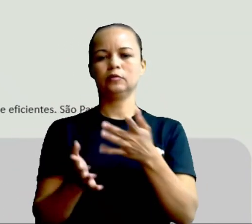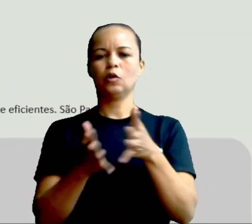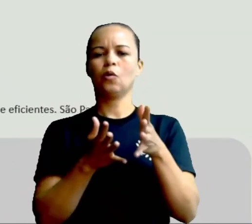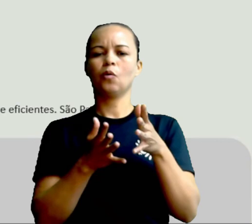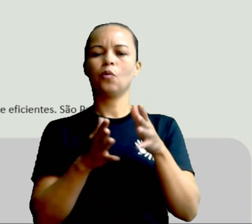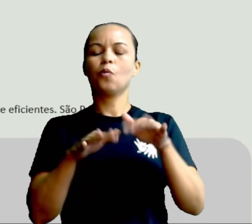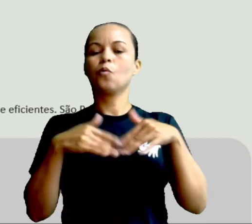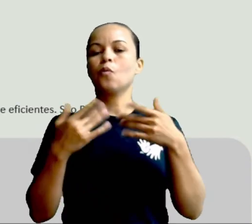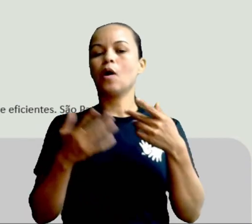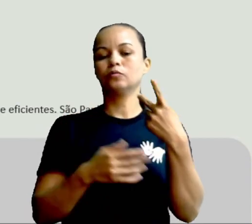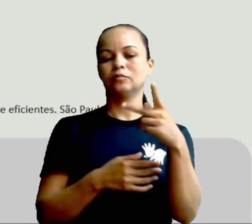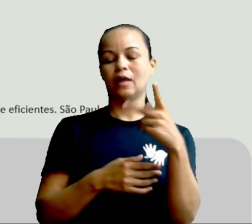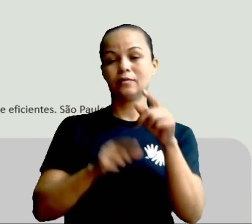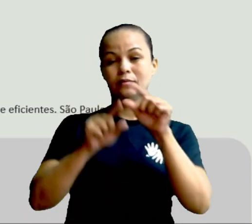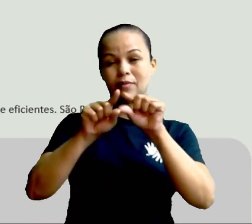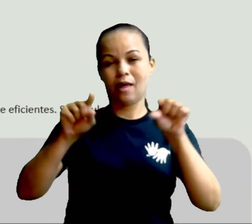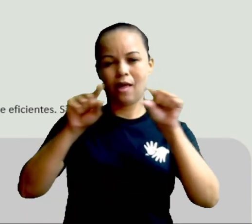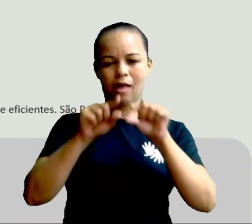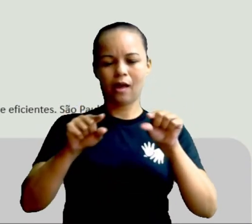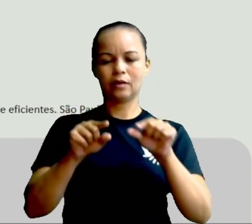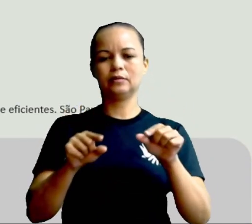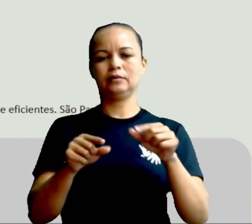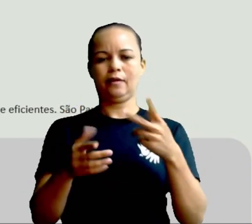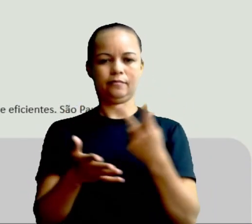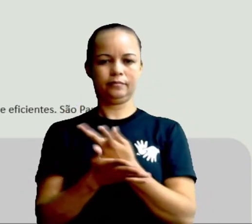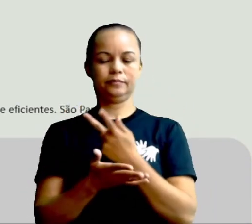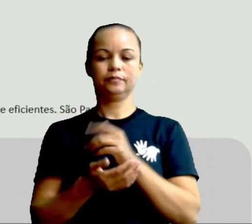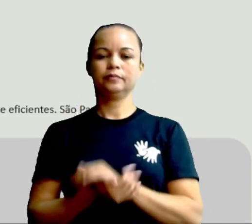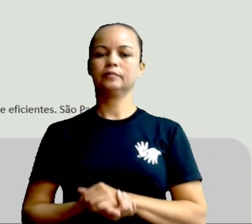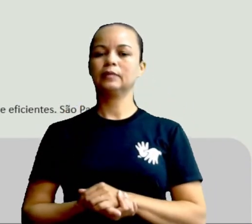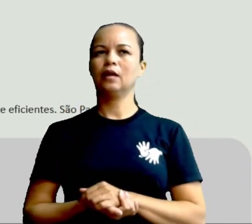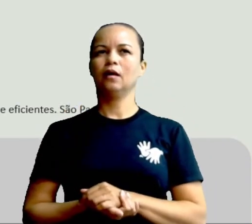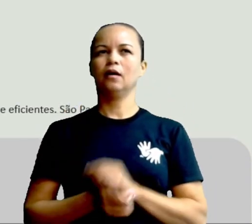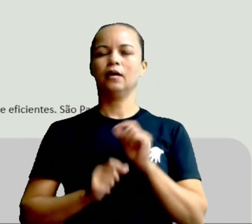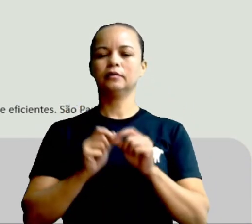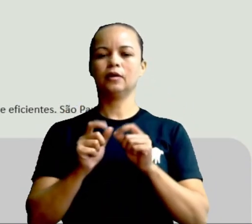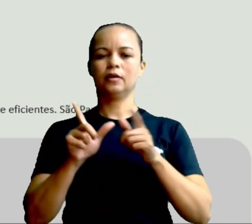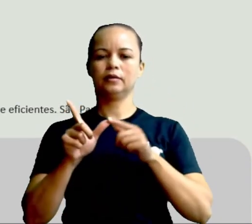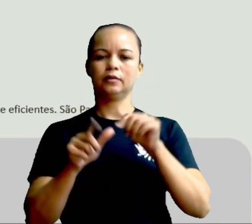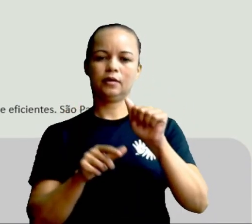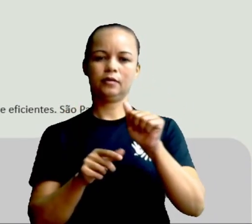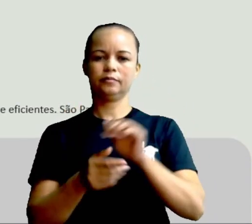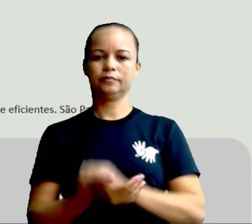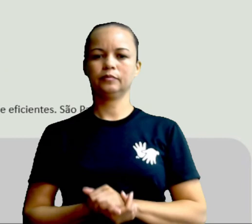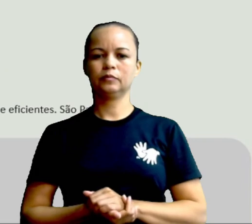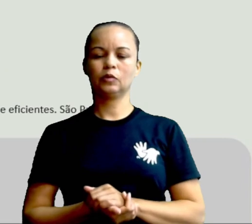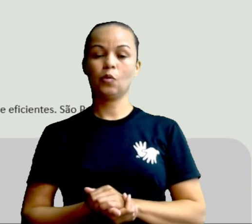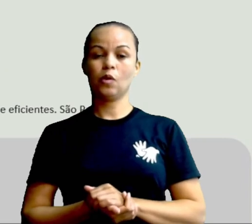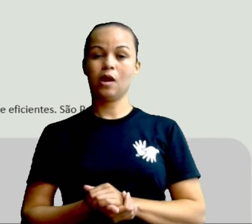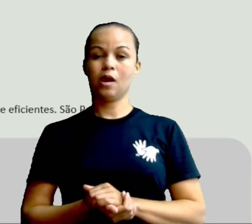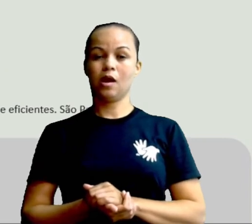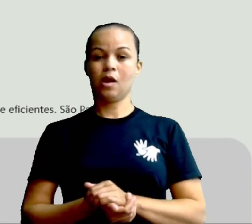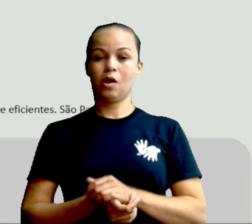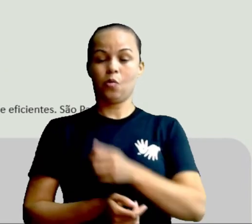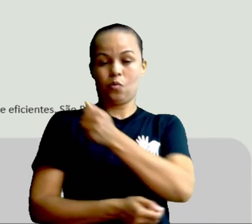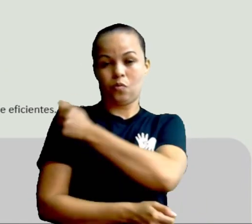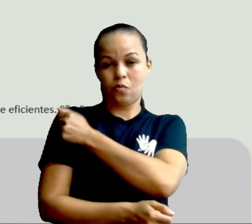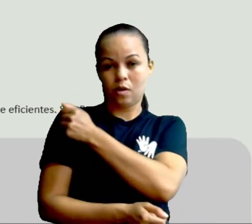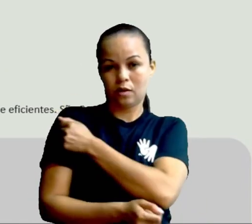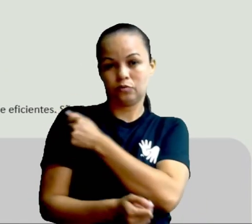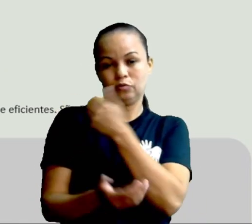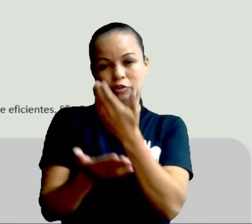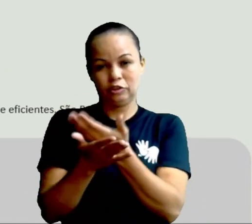identificar aí qual dessas aí não indica uma preposição de modo. Então, na letrinha A, os estudantes